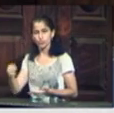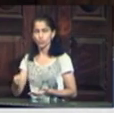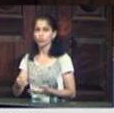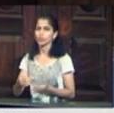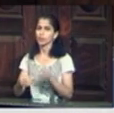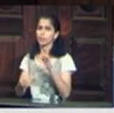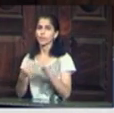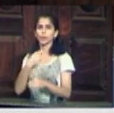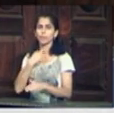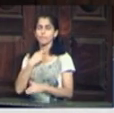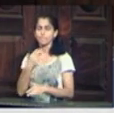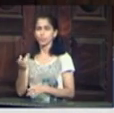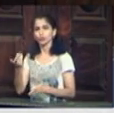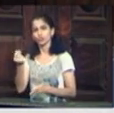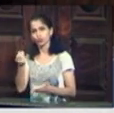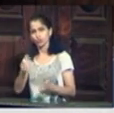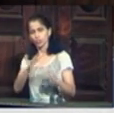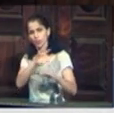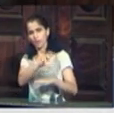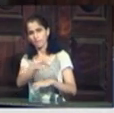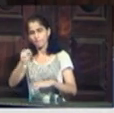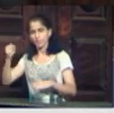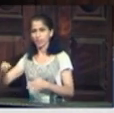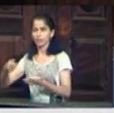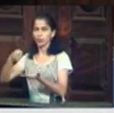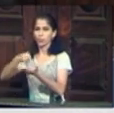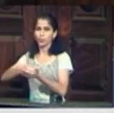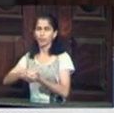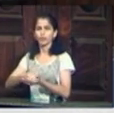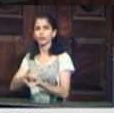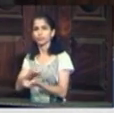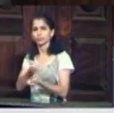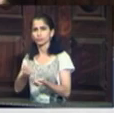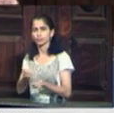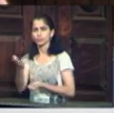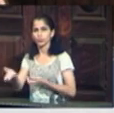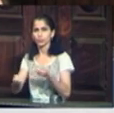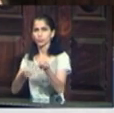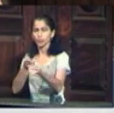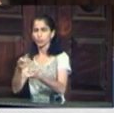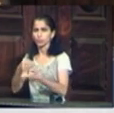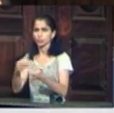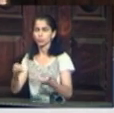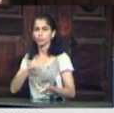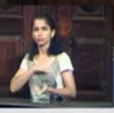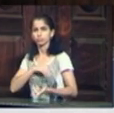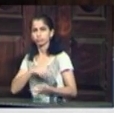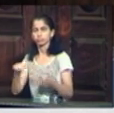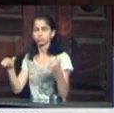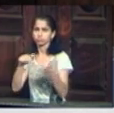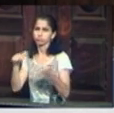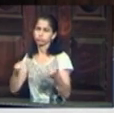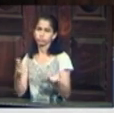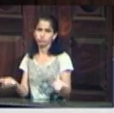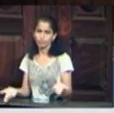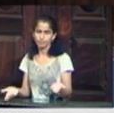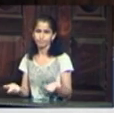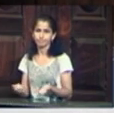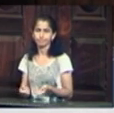seu fundo para o pagamento de despesas com o pessoal. Então, nós vamos estar